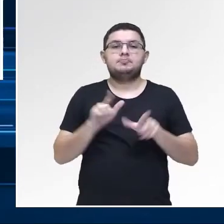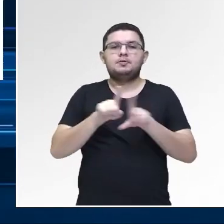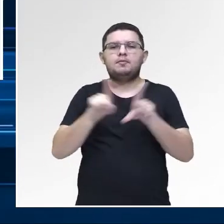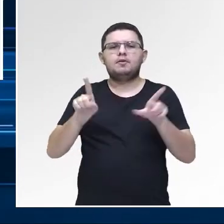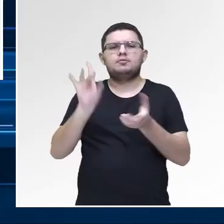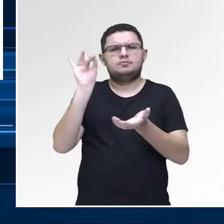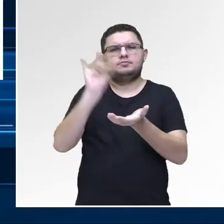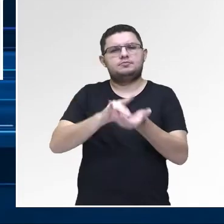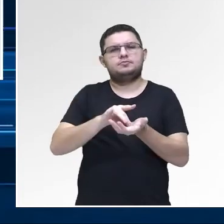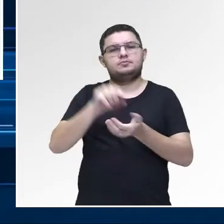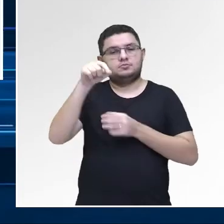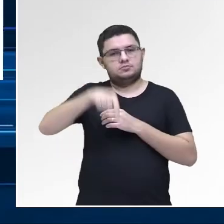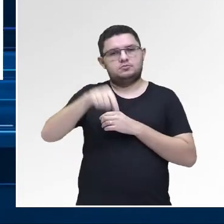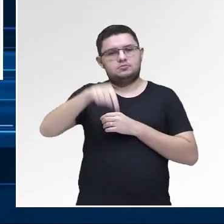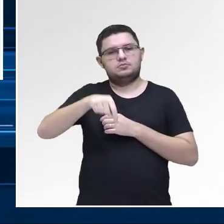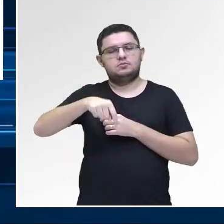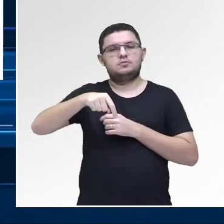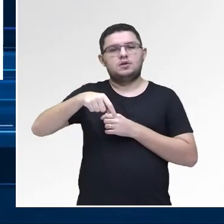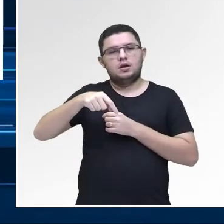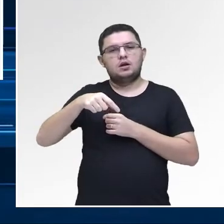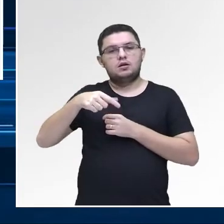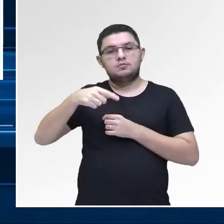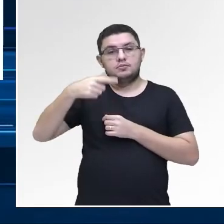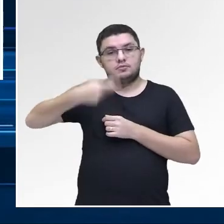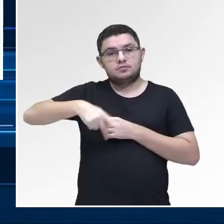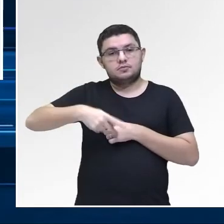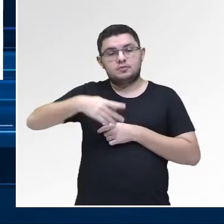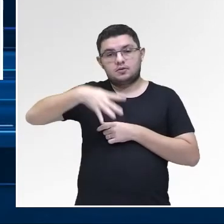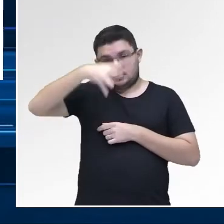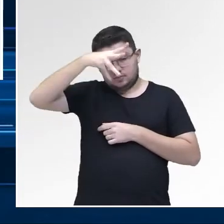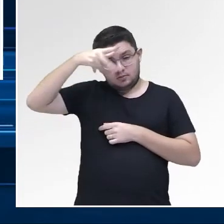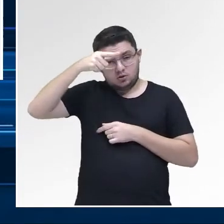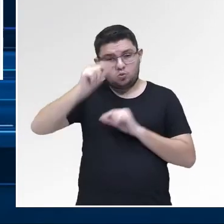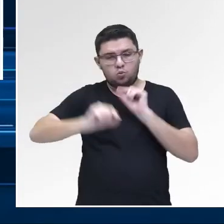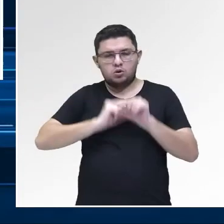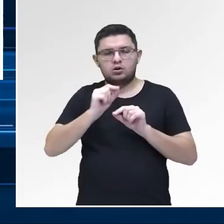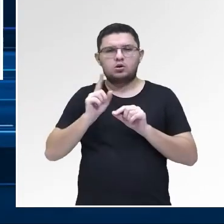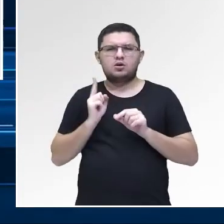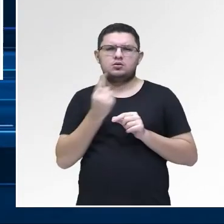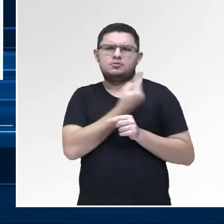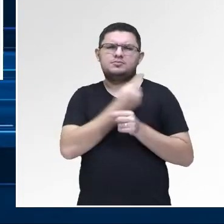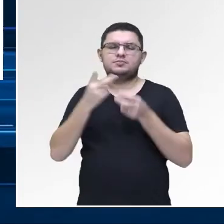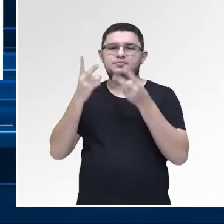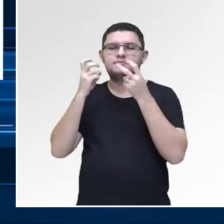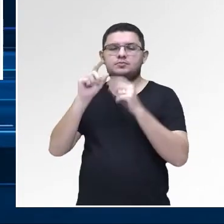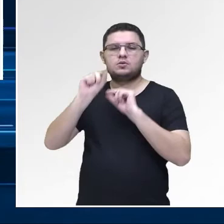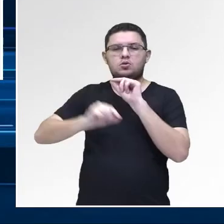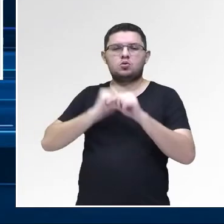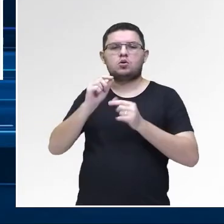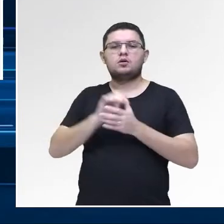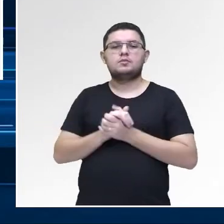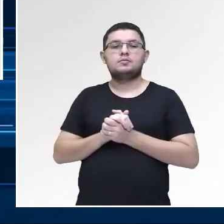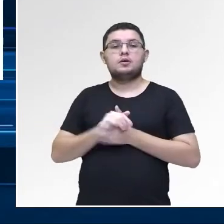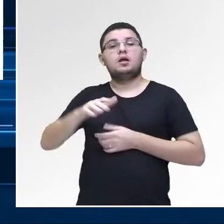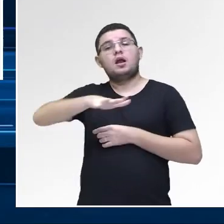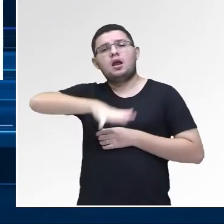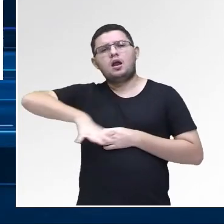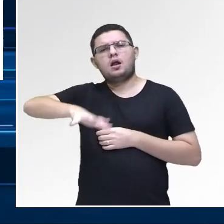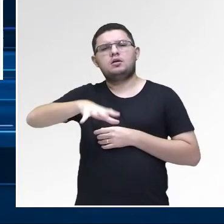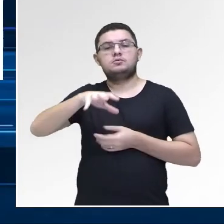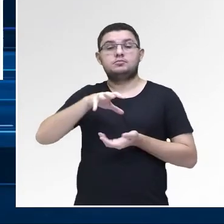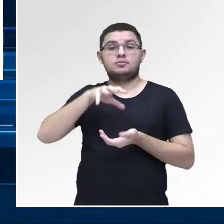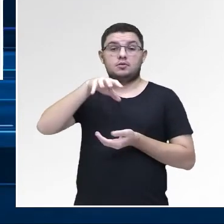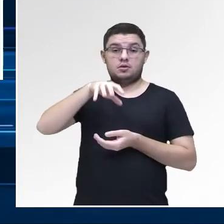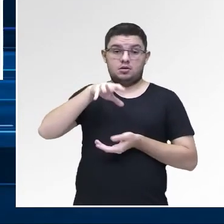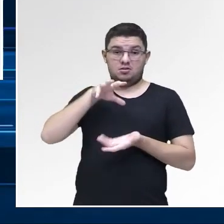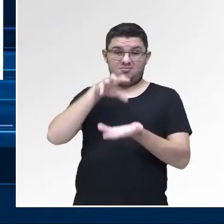realidade novamente, nós vamos observar, tá, a região metropolitana de Manaus vista através